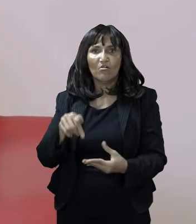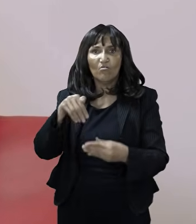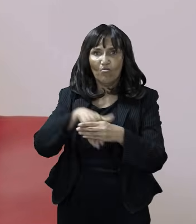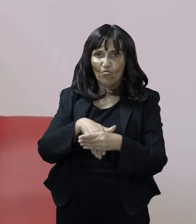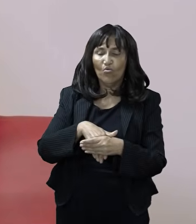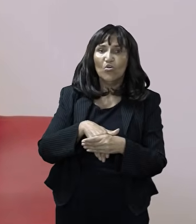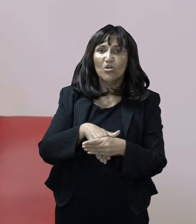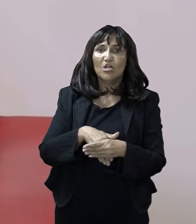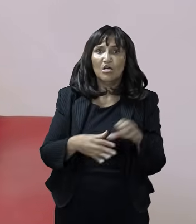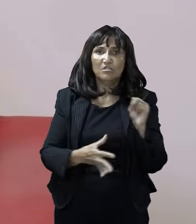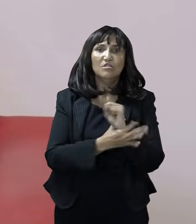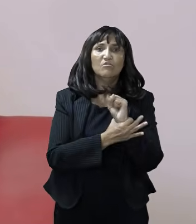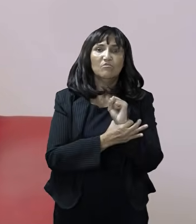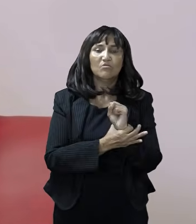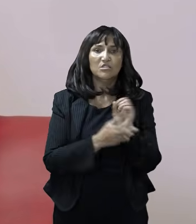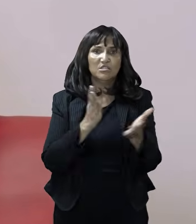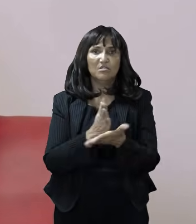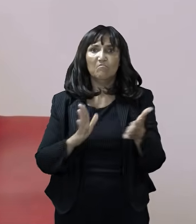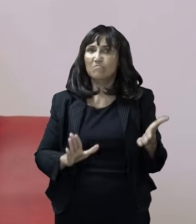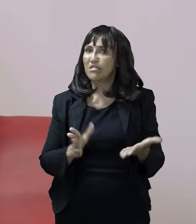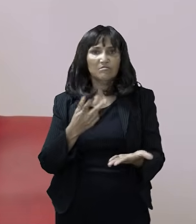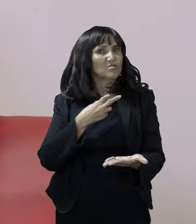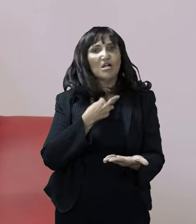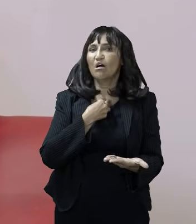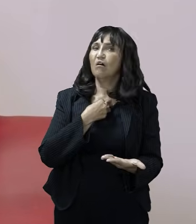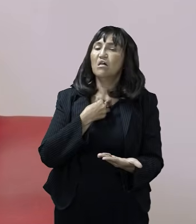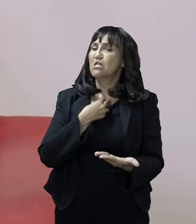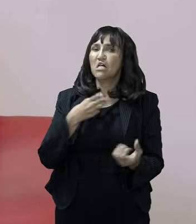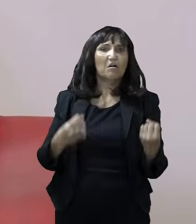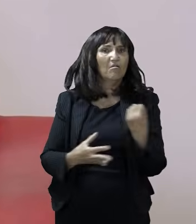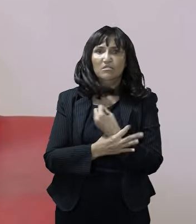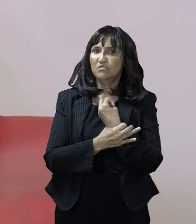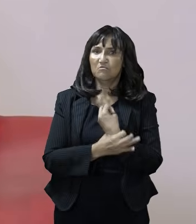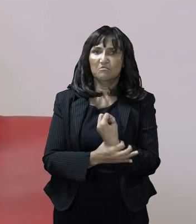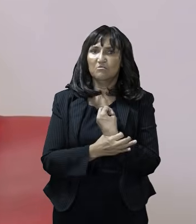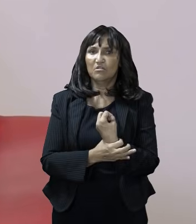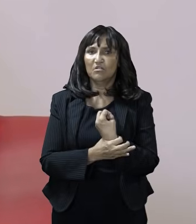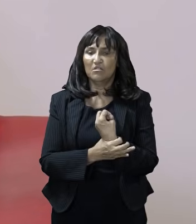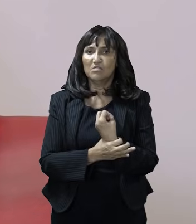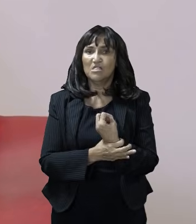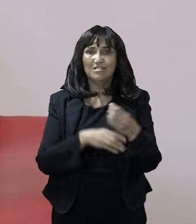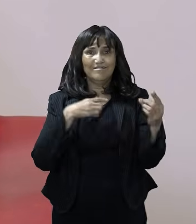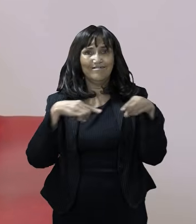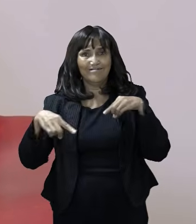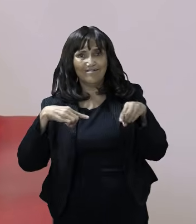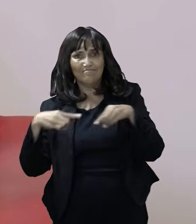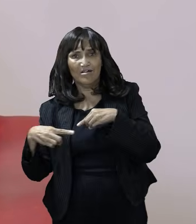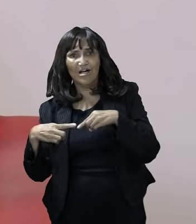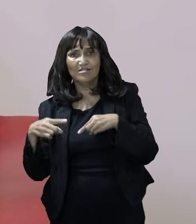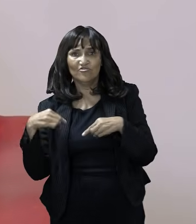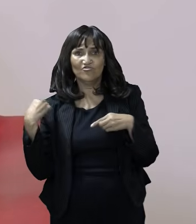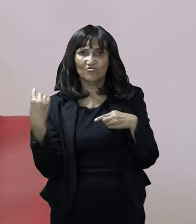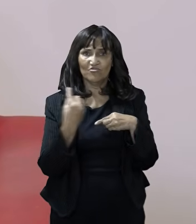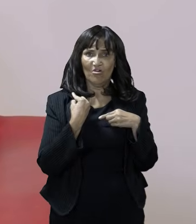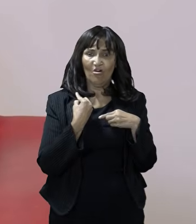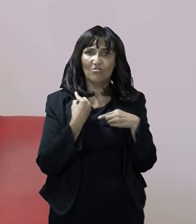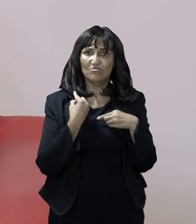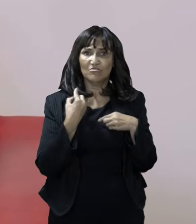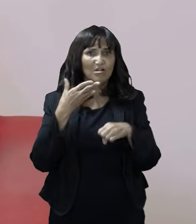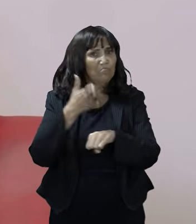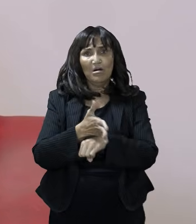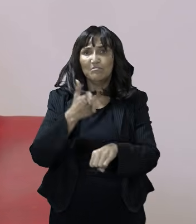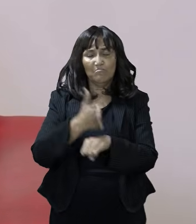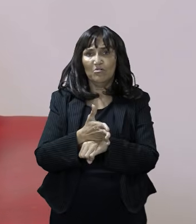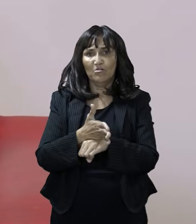é segura. Se eu perco, ela não é segura. Isso não vale. Entendeu? Então, este debate, a gente não entrou no jogo